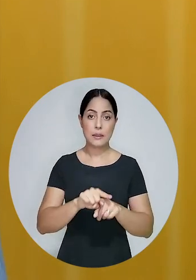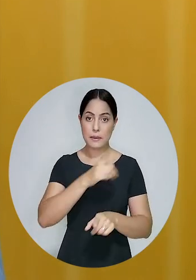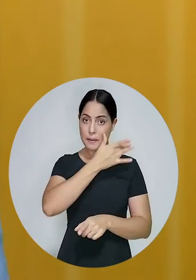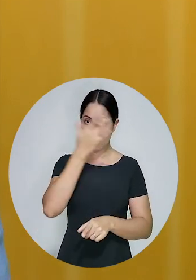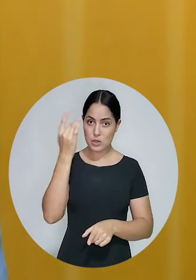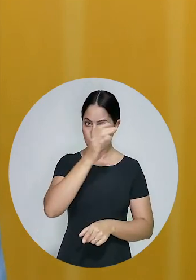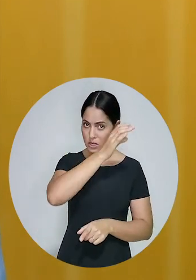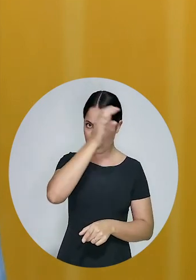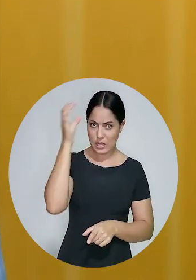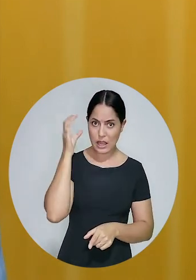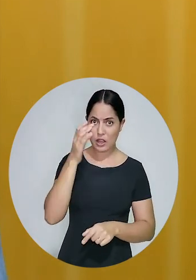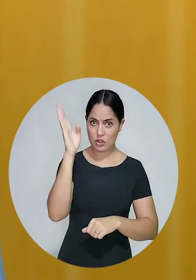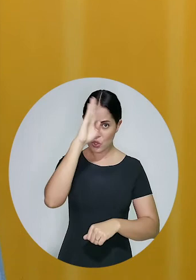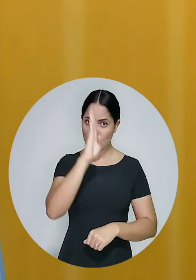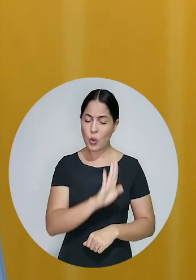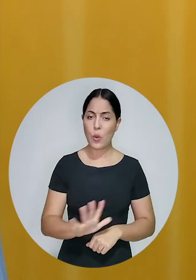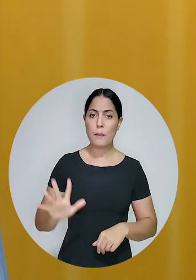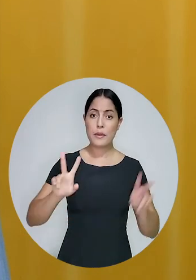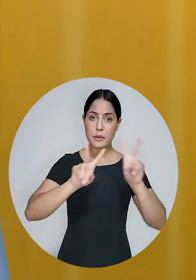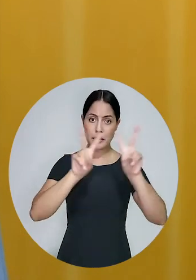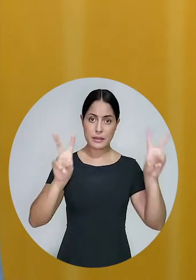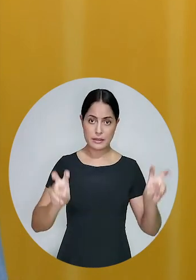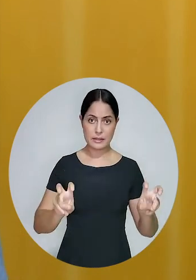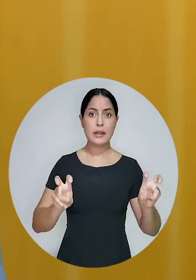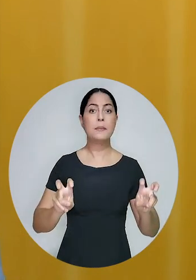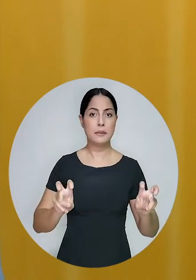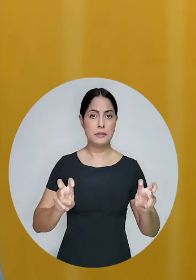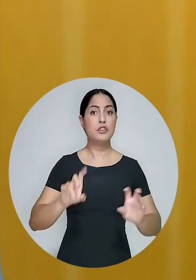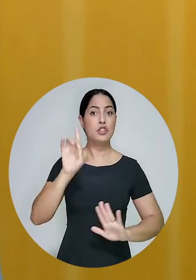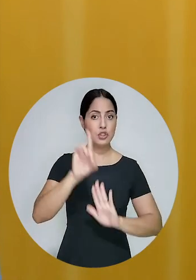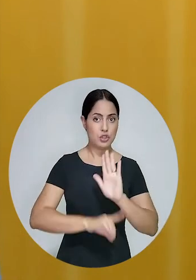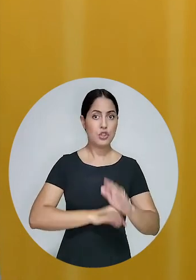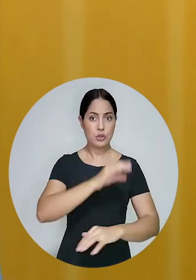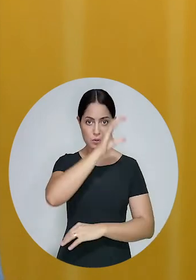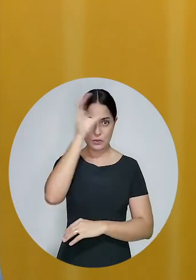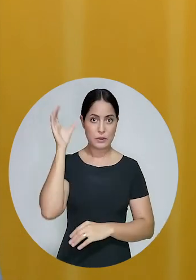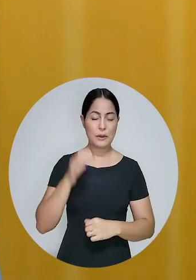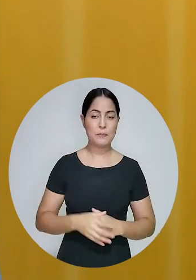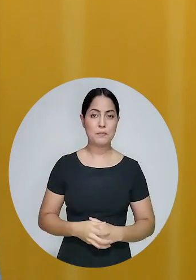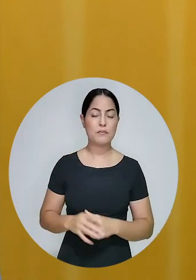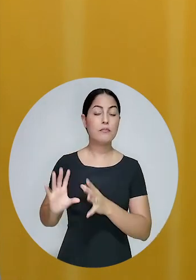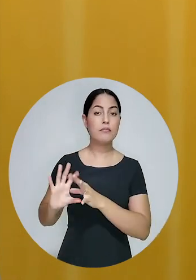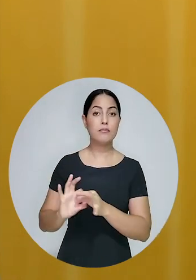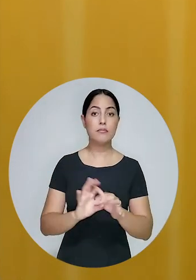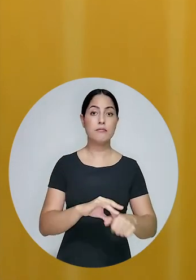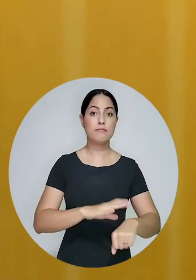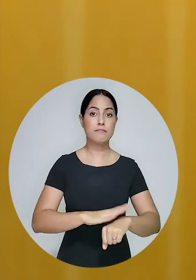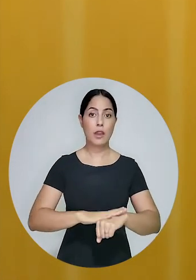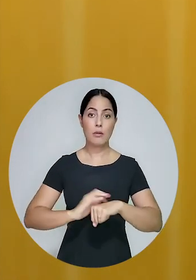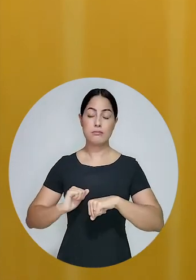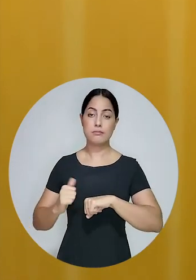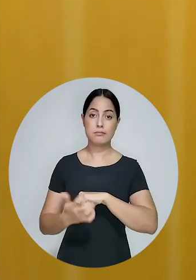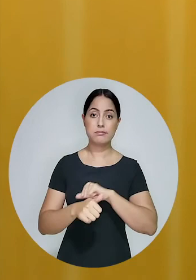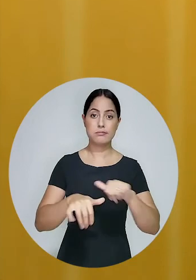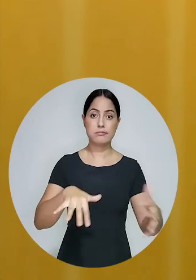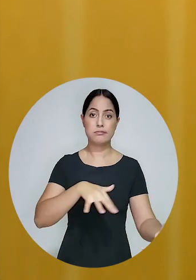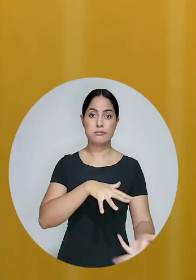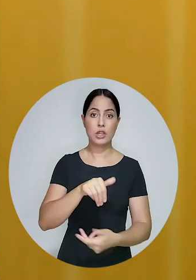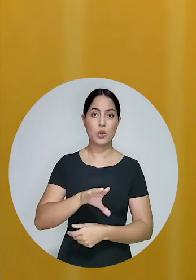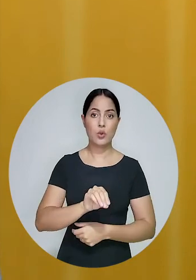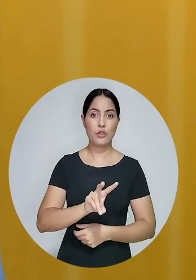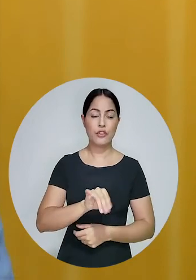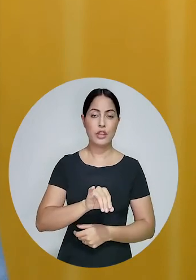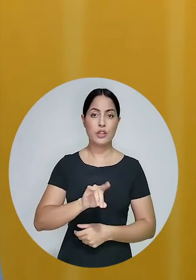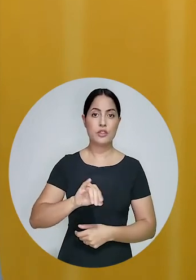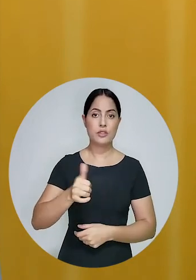brasileiros sobre temas de direito do consumidor. O material aborda as legislações criadas no contexto da pandemia da